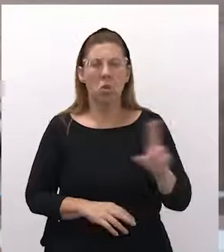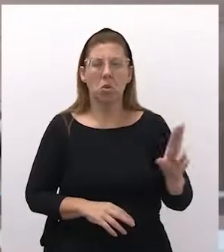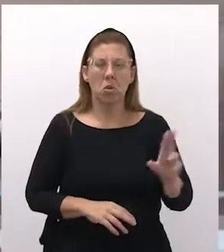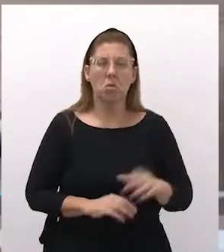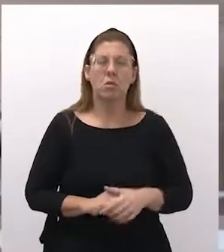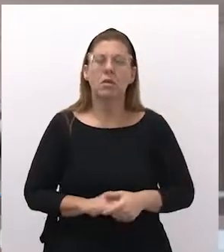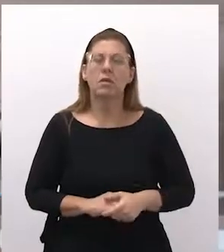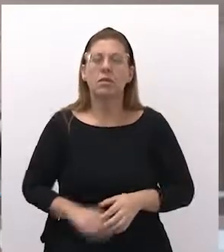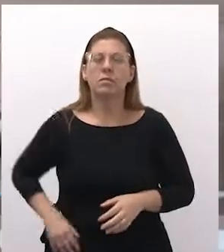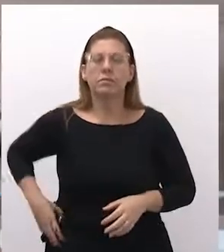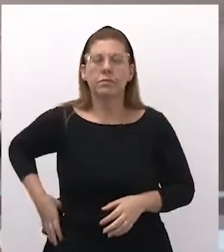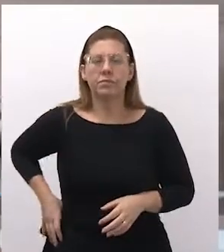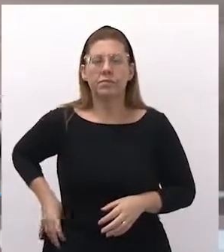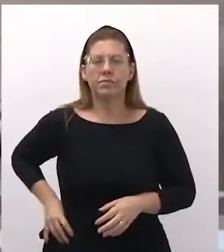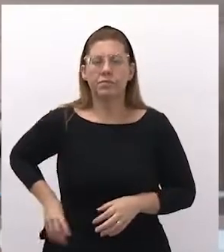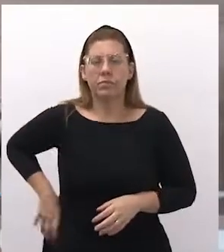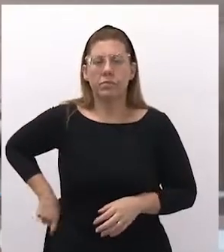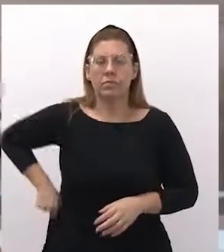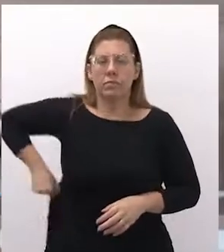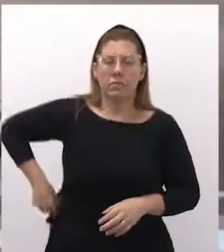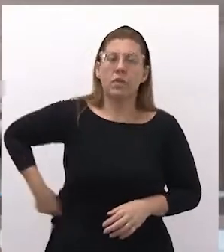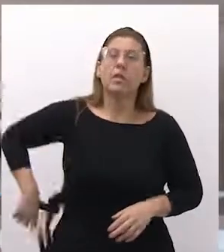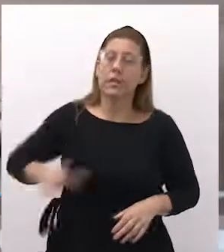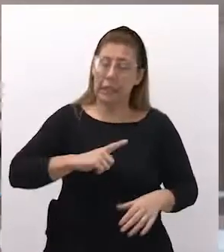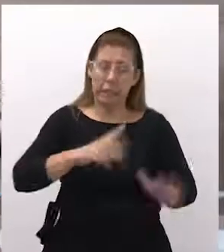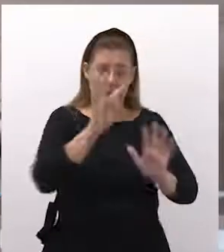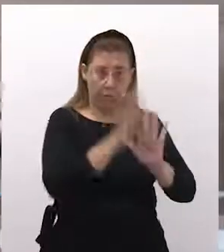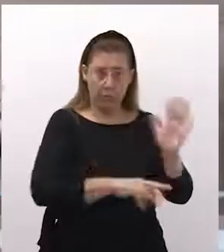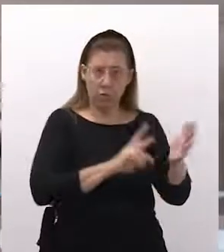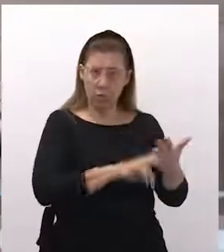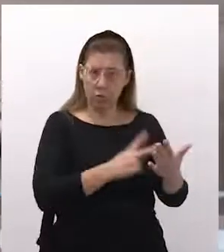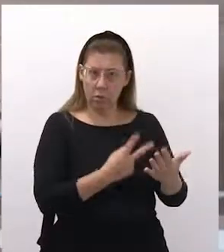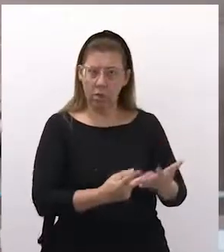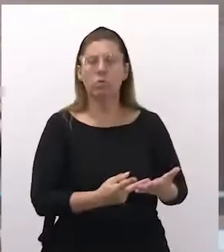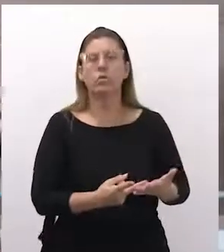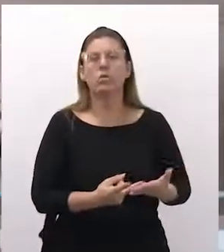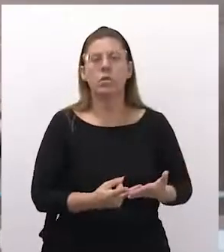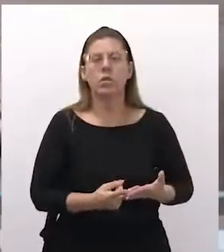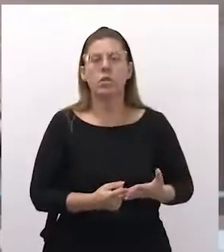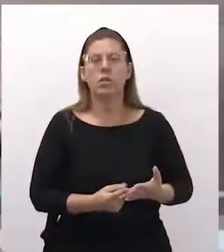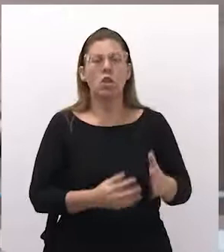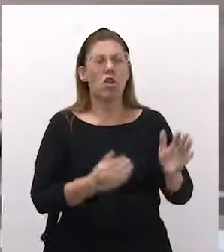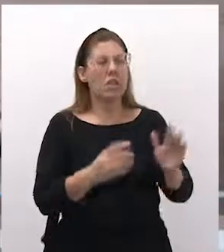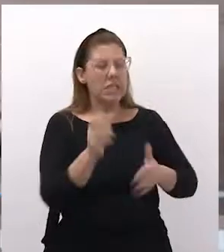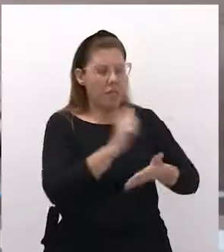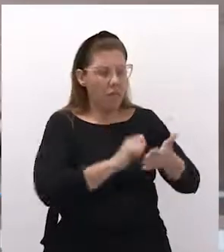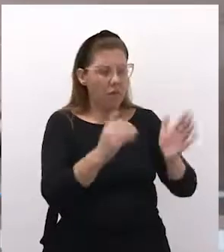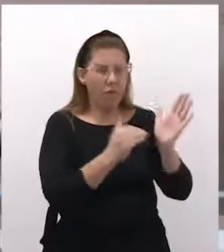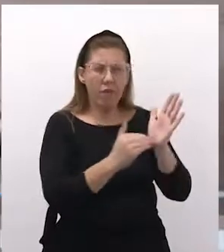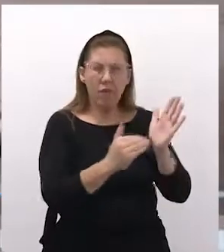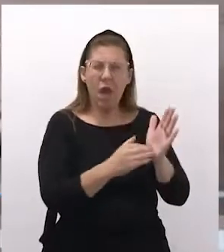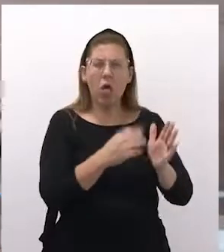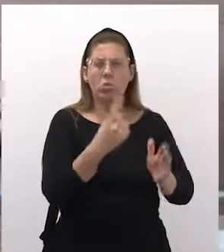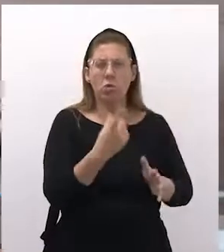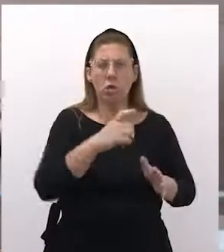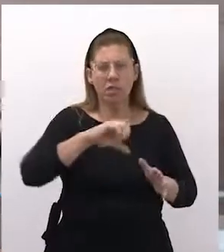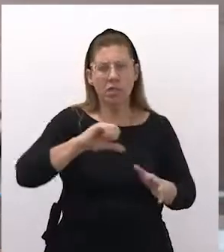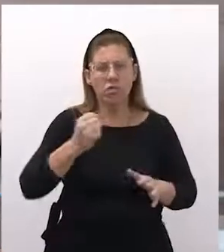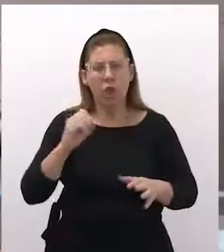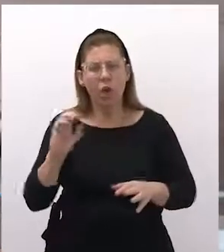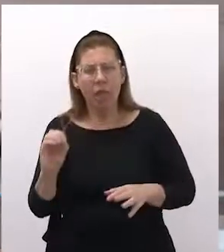dele. Tem muitos textos dele traduzidos, tá? Ele escreveu no final da década de 80, início da década de